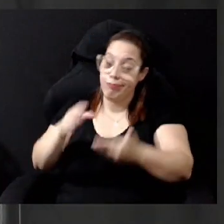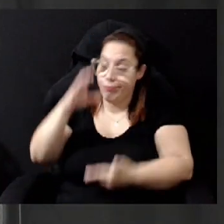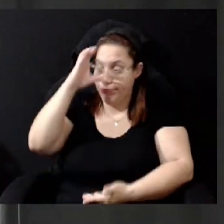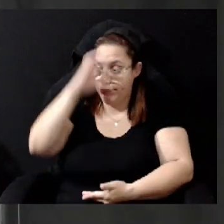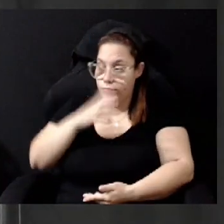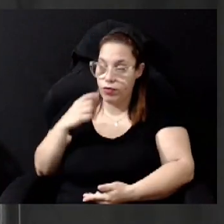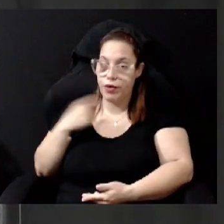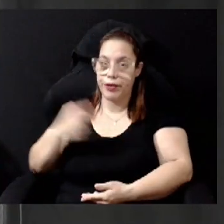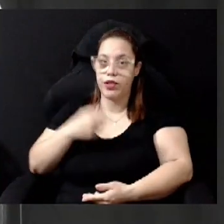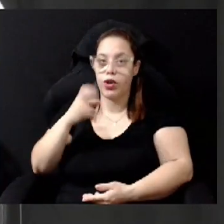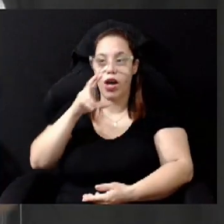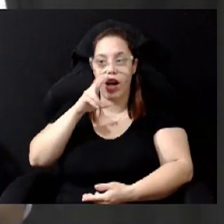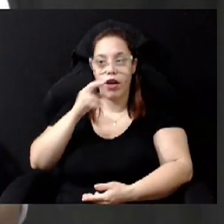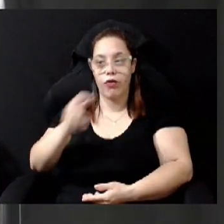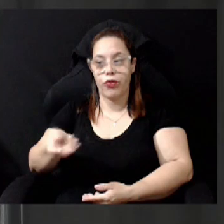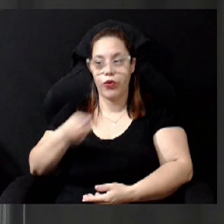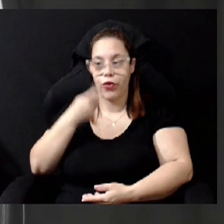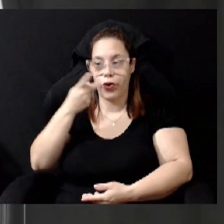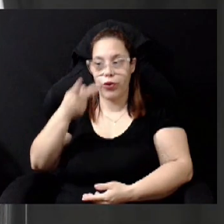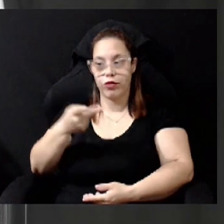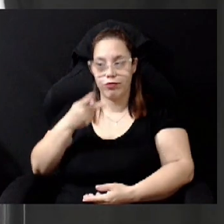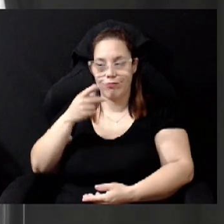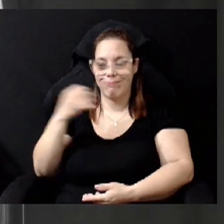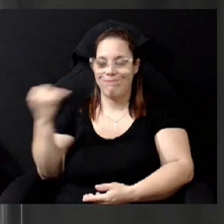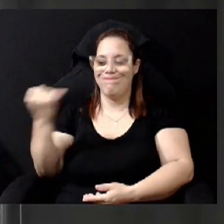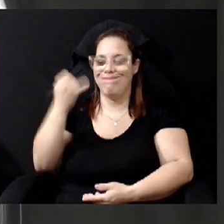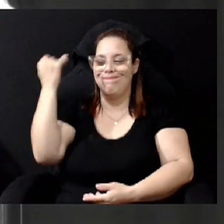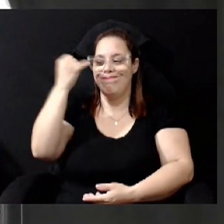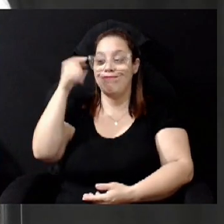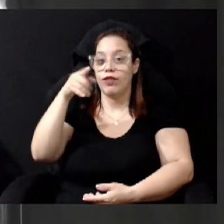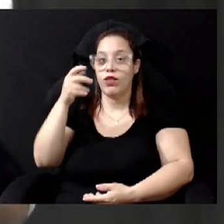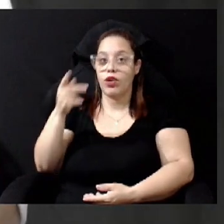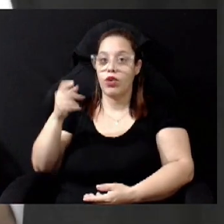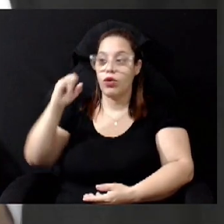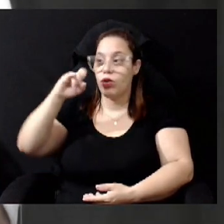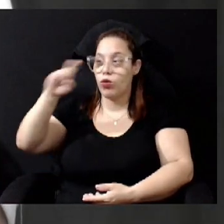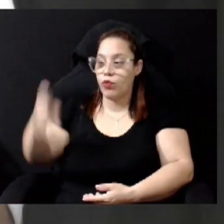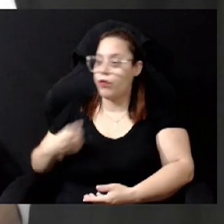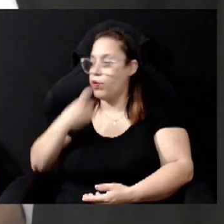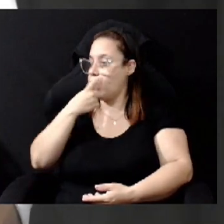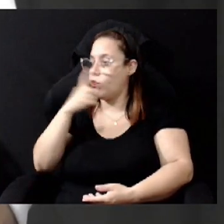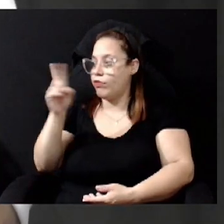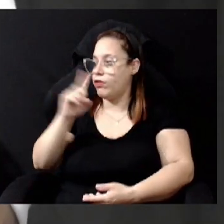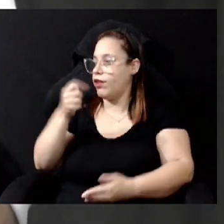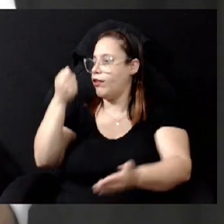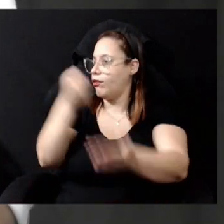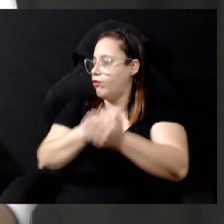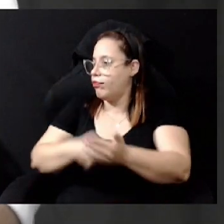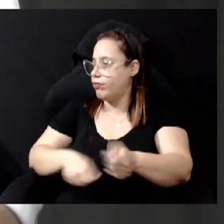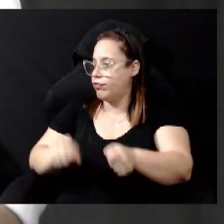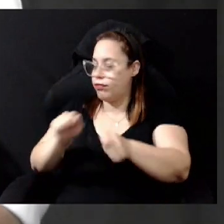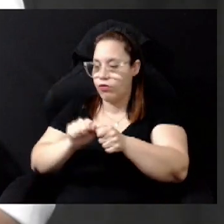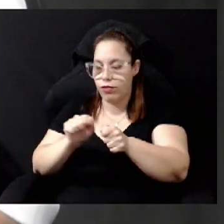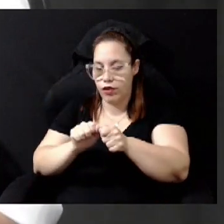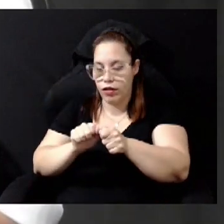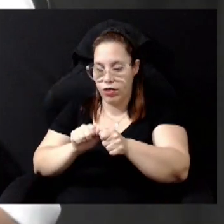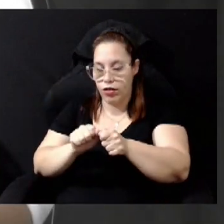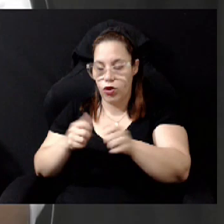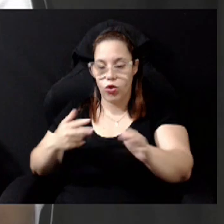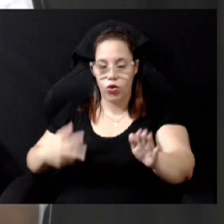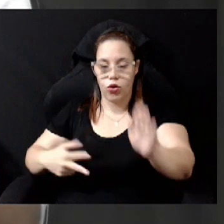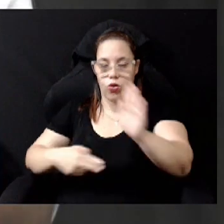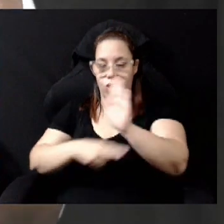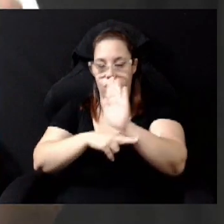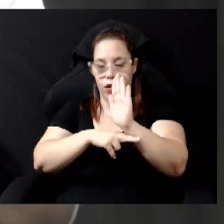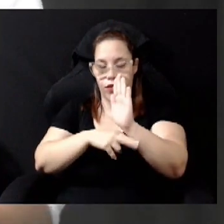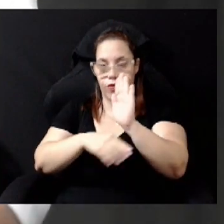voz do cidadão. Só que é importante isso que você falou, Mirna, nós não executamos. Quando precisa cortar uma árvore, nós não pegamos